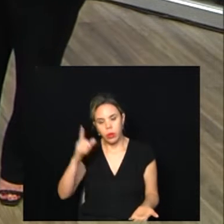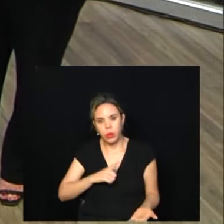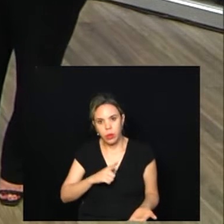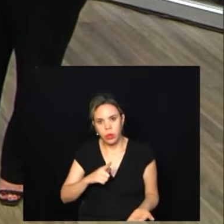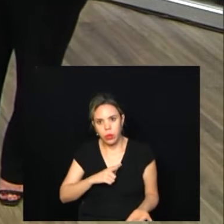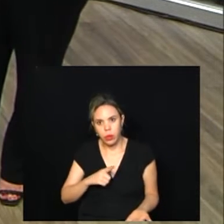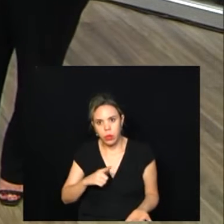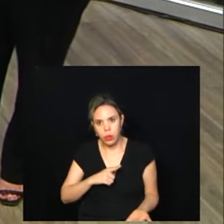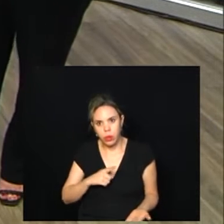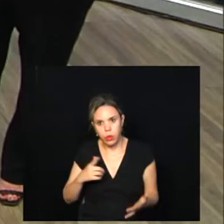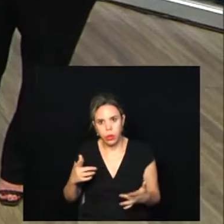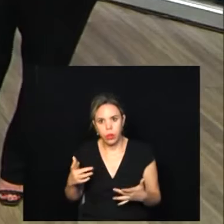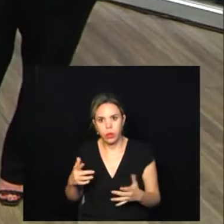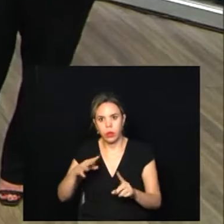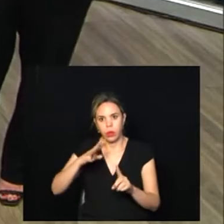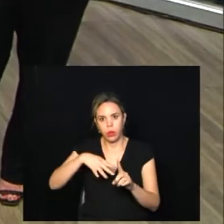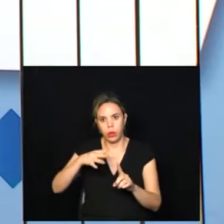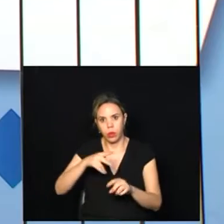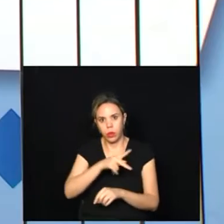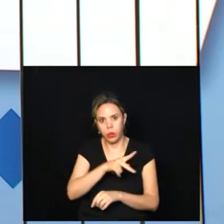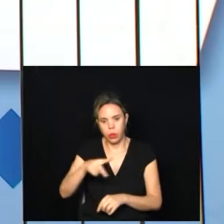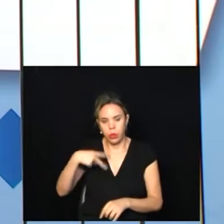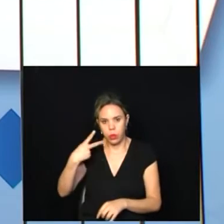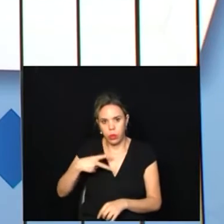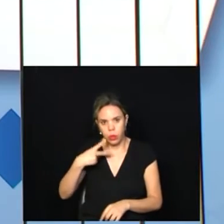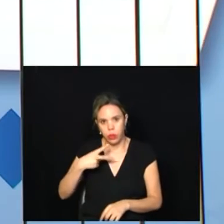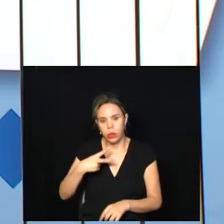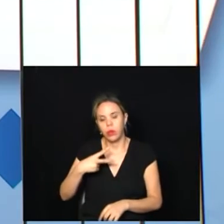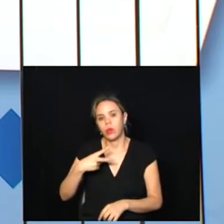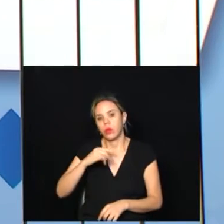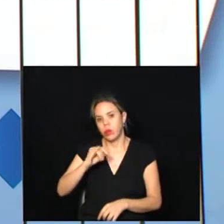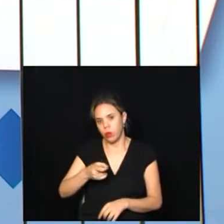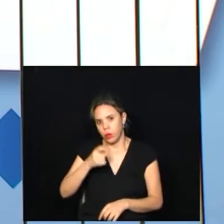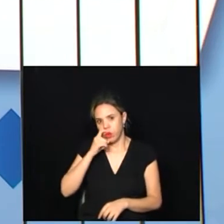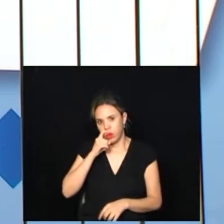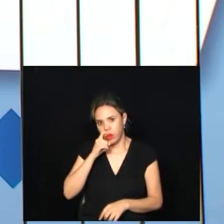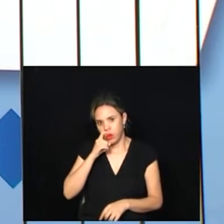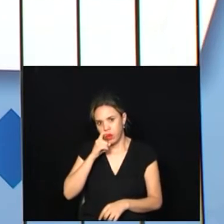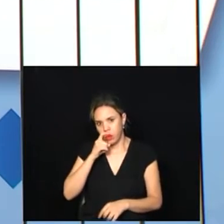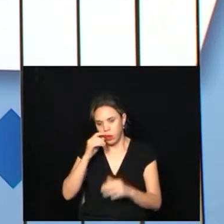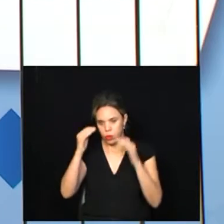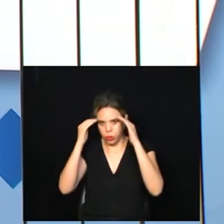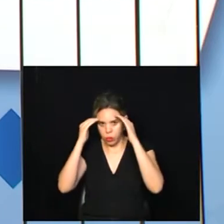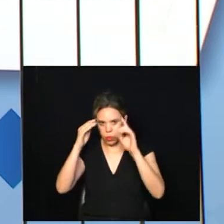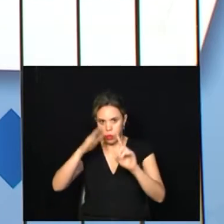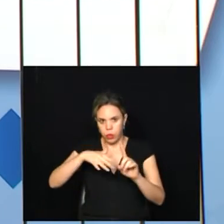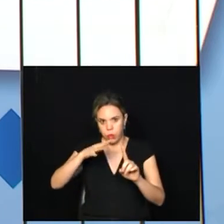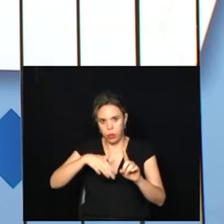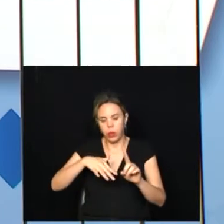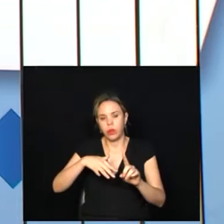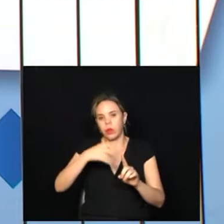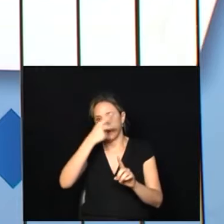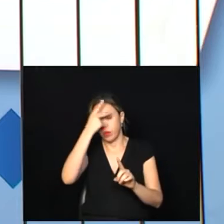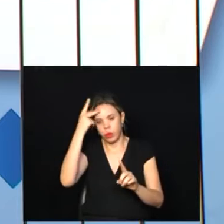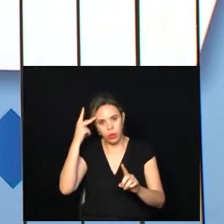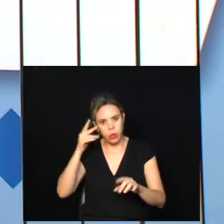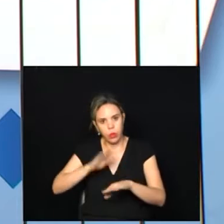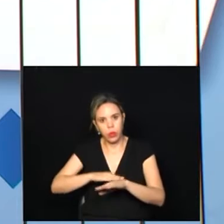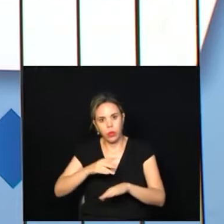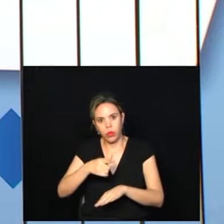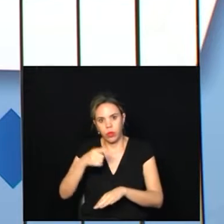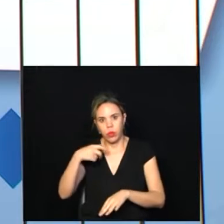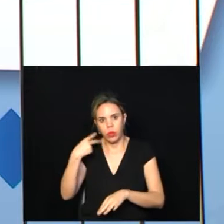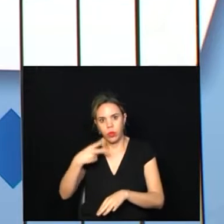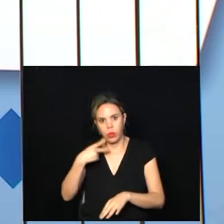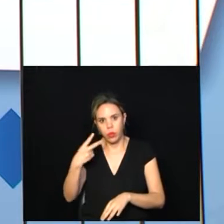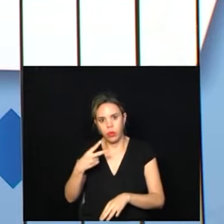aí uma solenidade presidida pelo vereador Jorge Schneider, mas a honraria é inclusive a autoria do